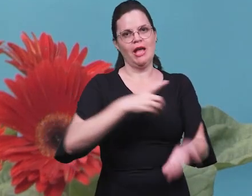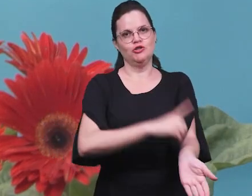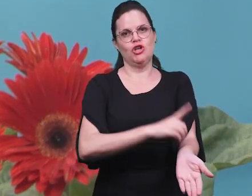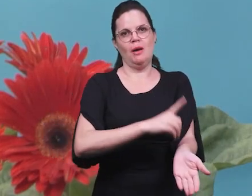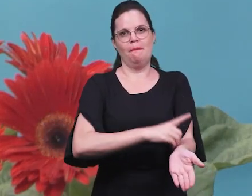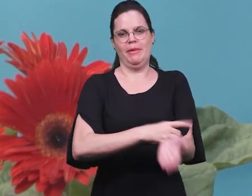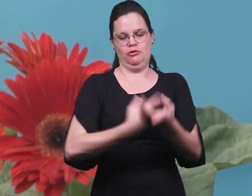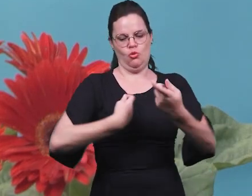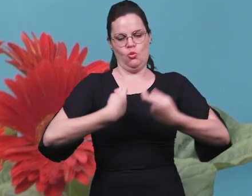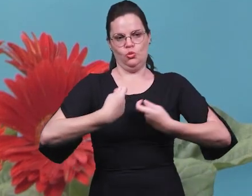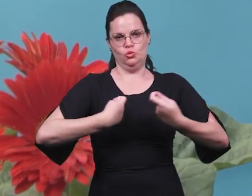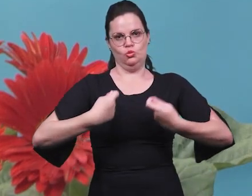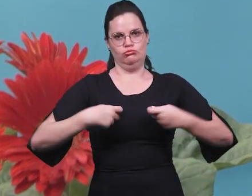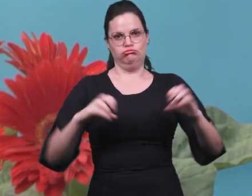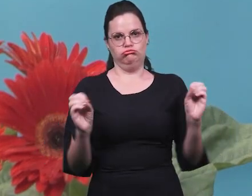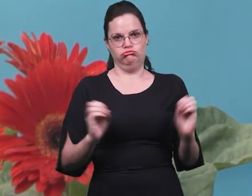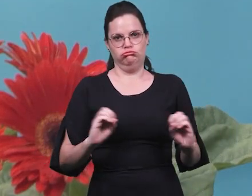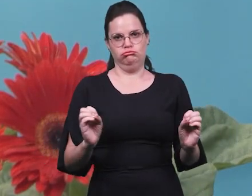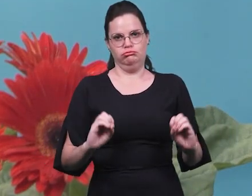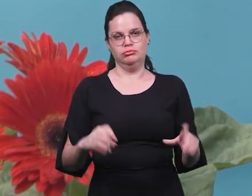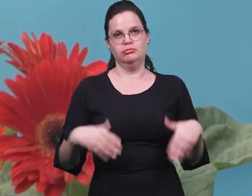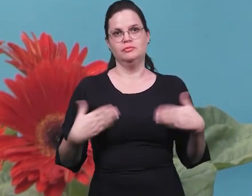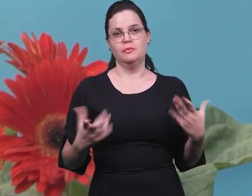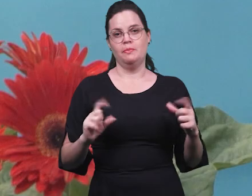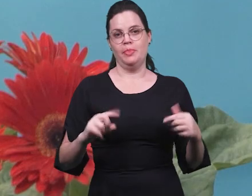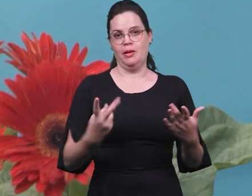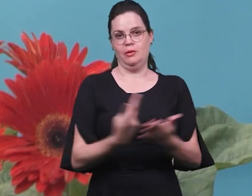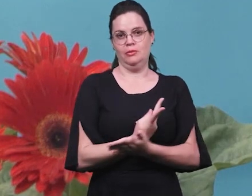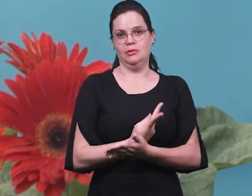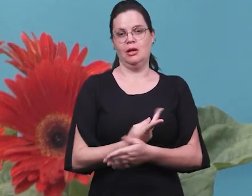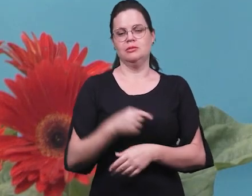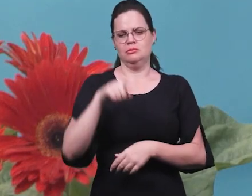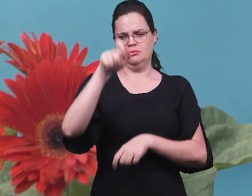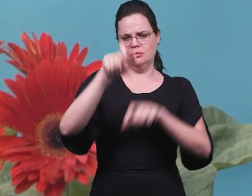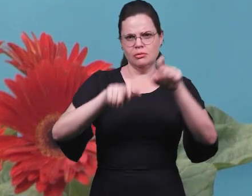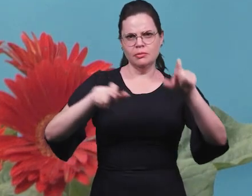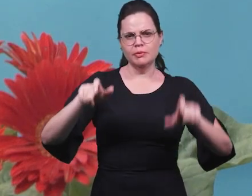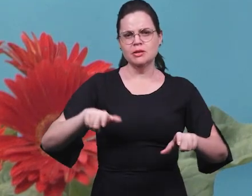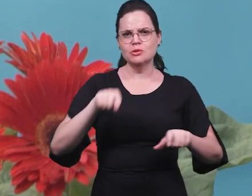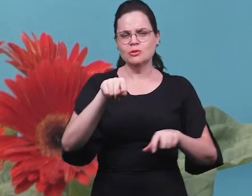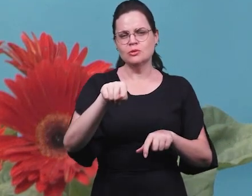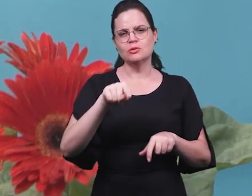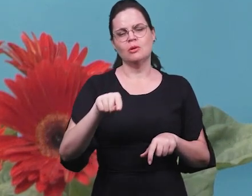compensado. Aí, em função disso, esse paciente, ele começa